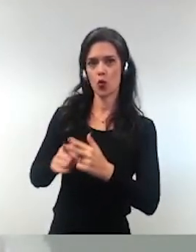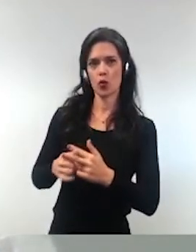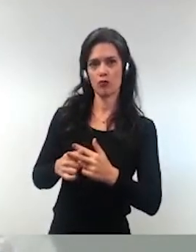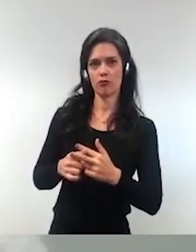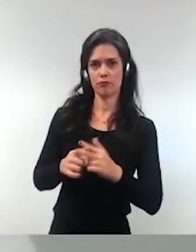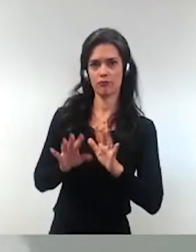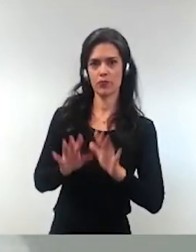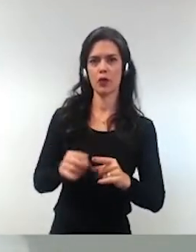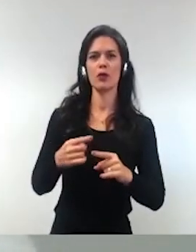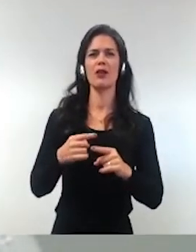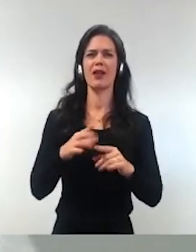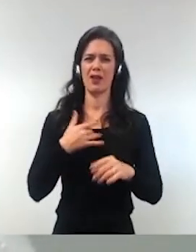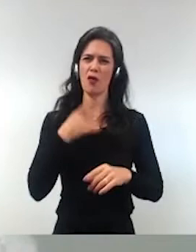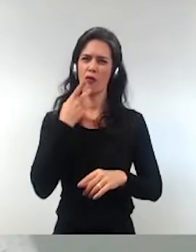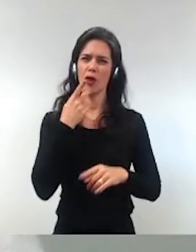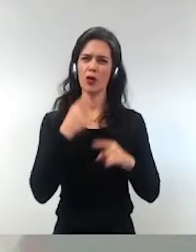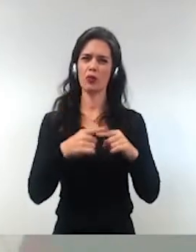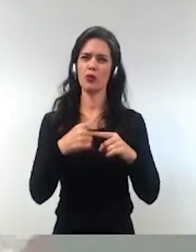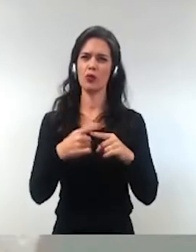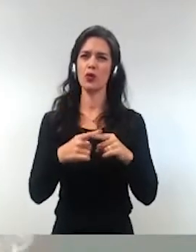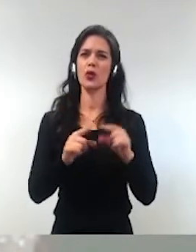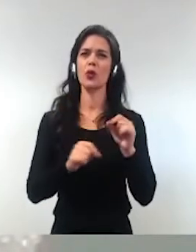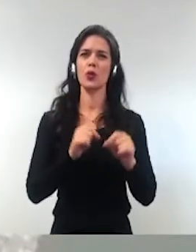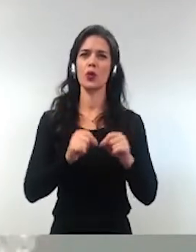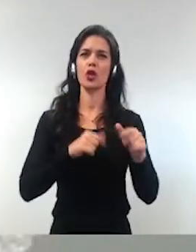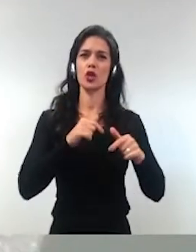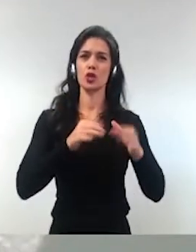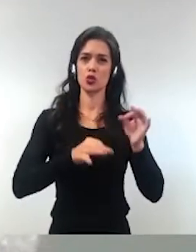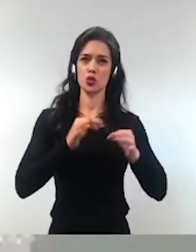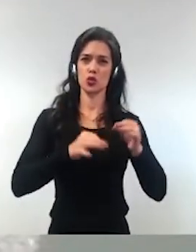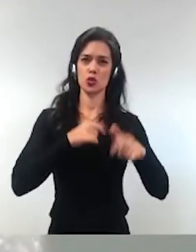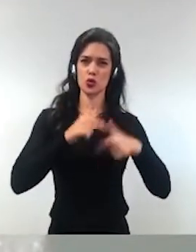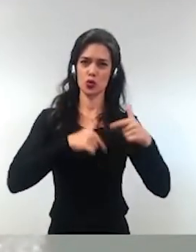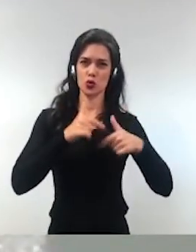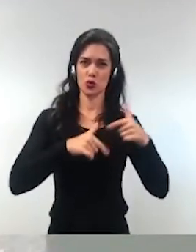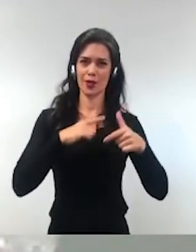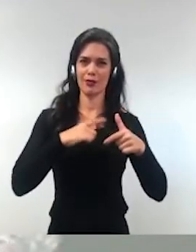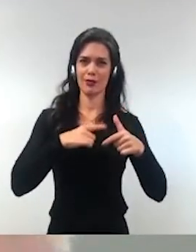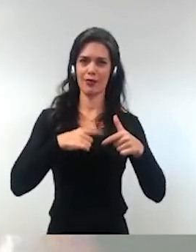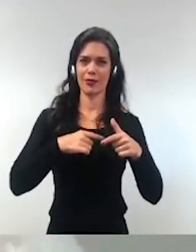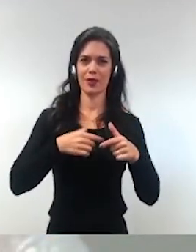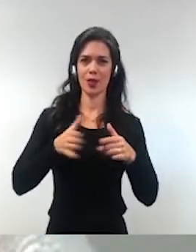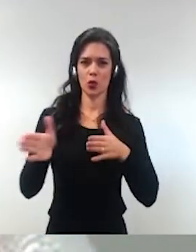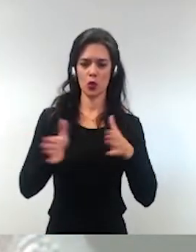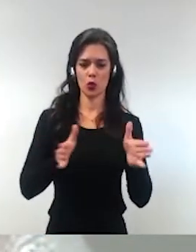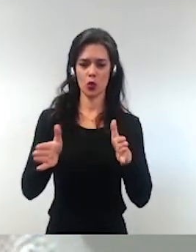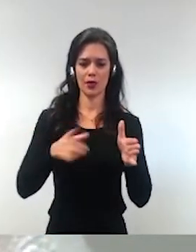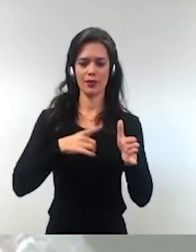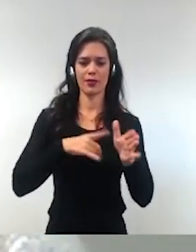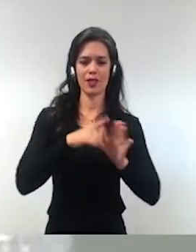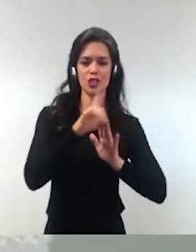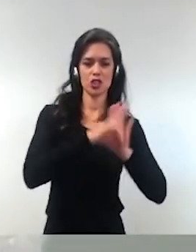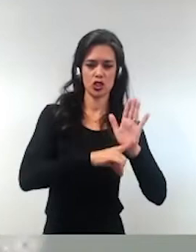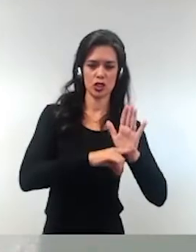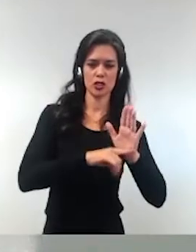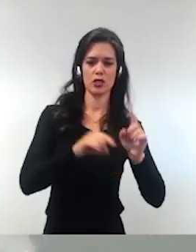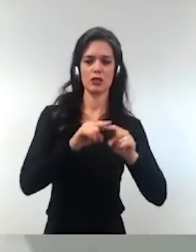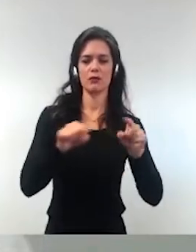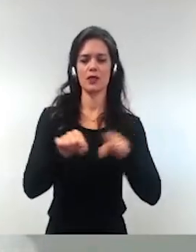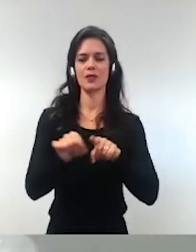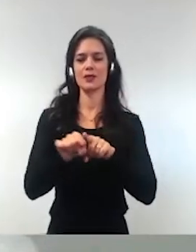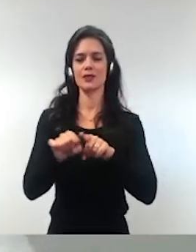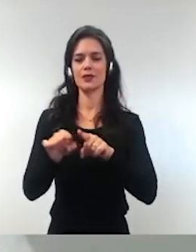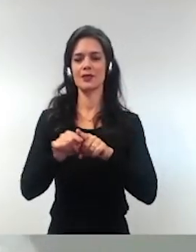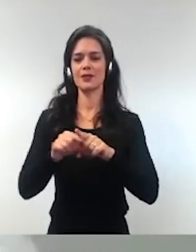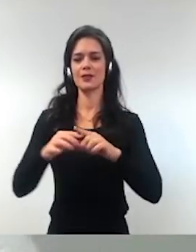porque, vez por outra, como ela é uma justiça que atua ao mesmo tempo com o campo do direito, mas os